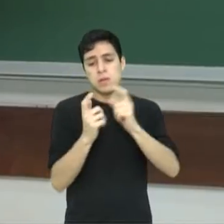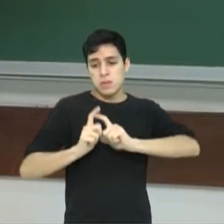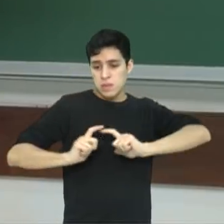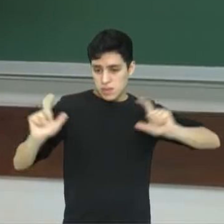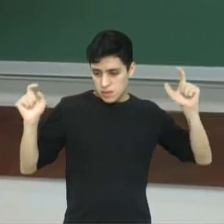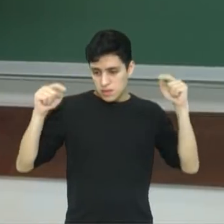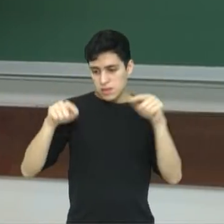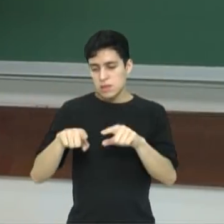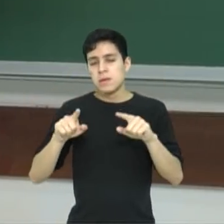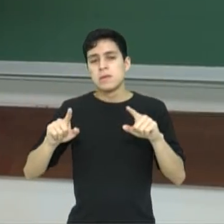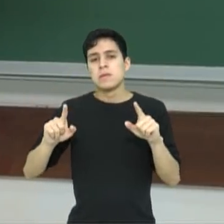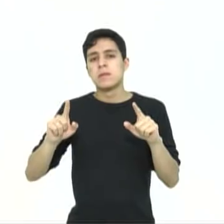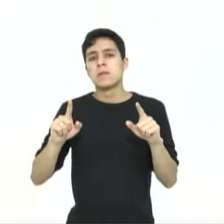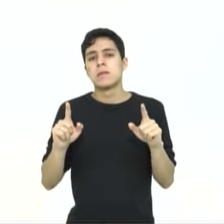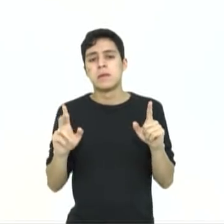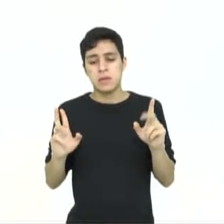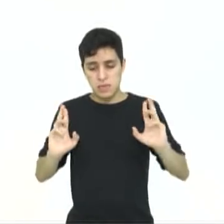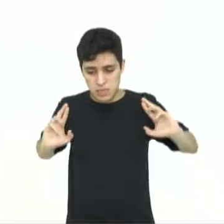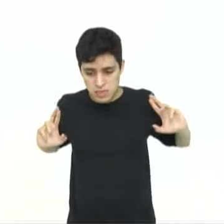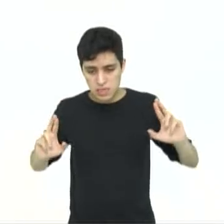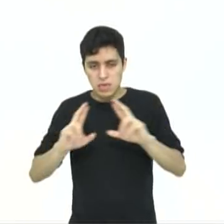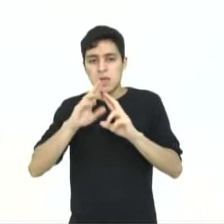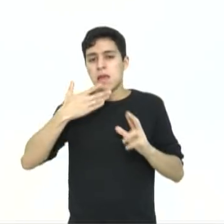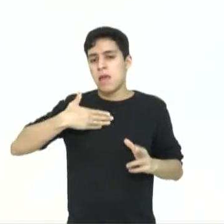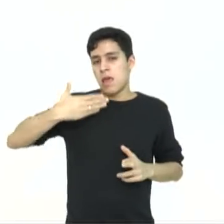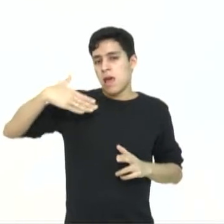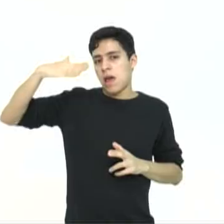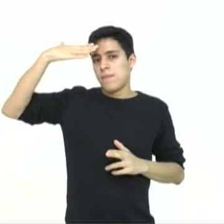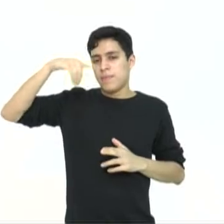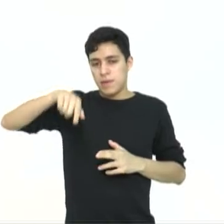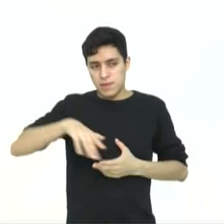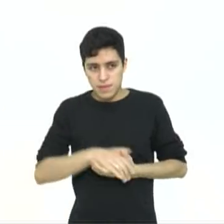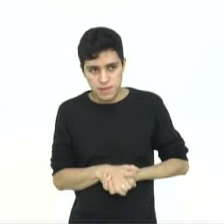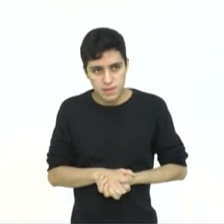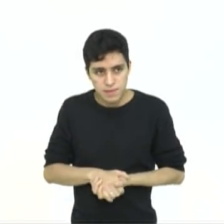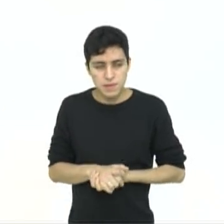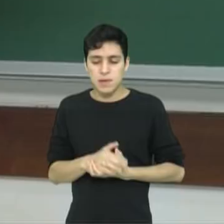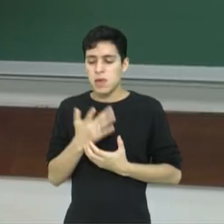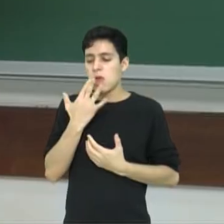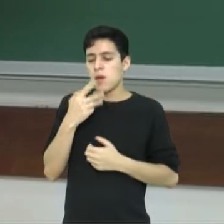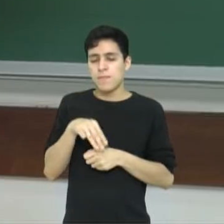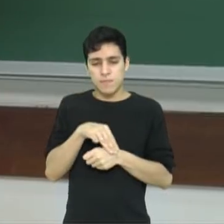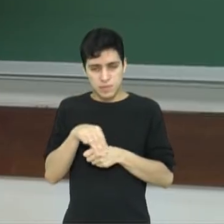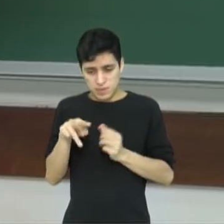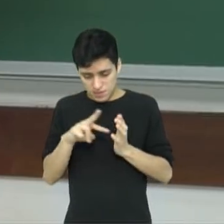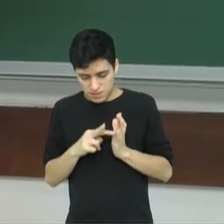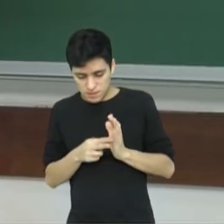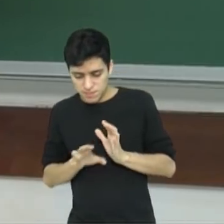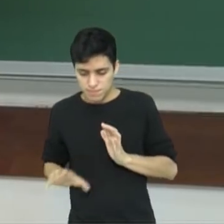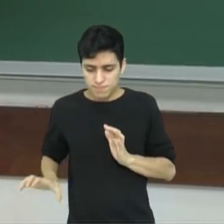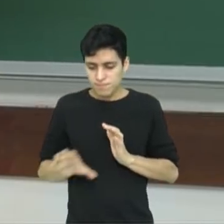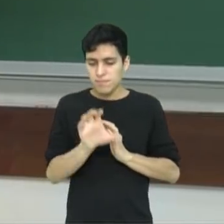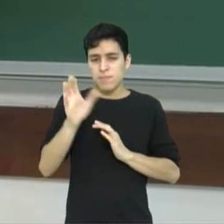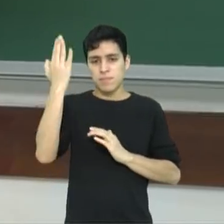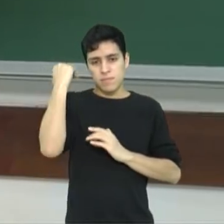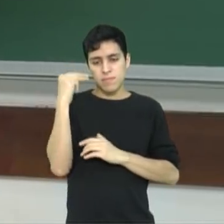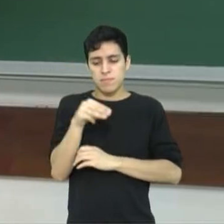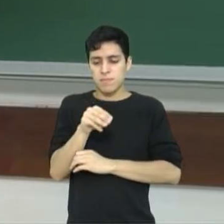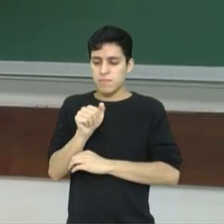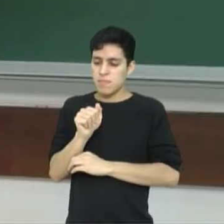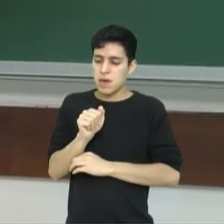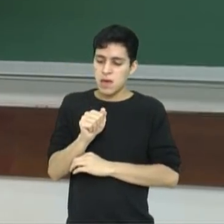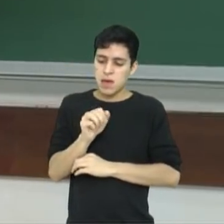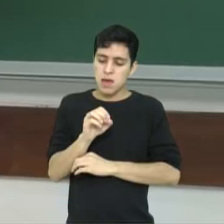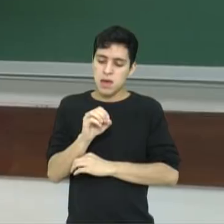cor mais marronzinha. E depois, em amarelo, o califado Omíada, que chegou a dominar a Europa, em